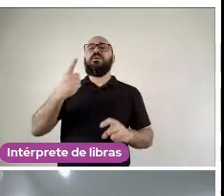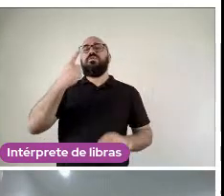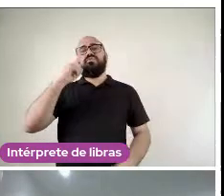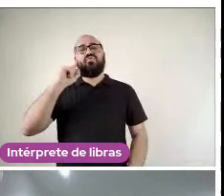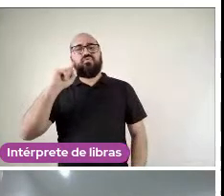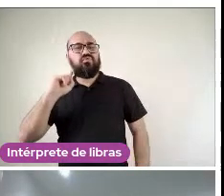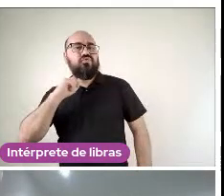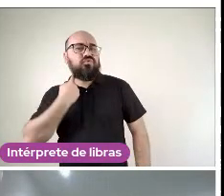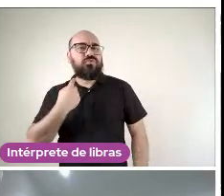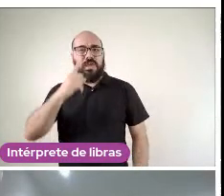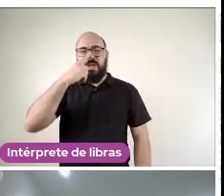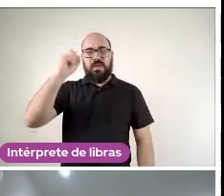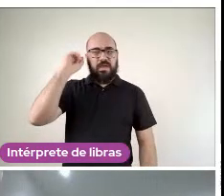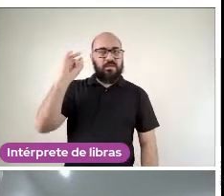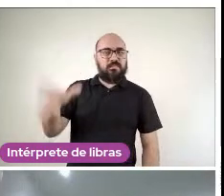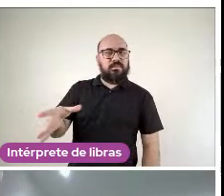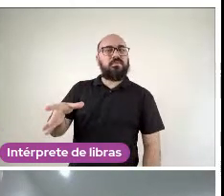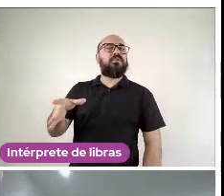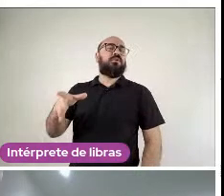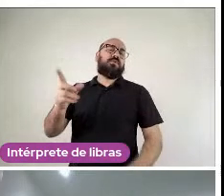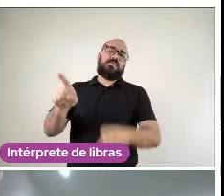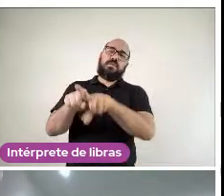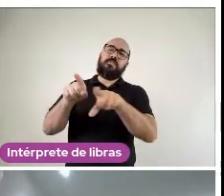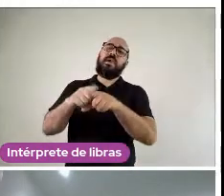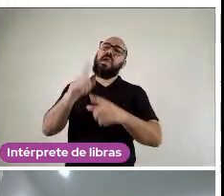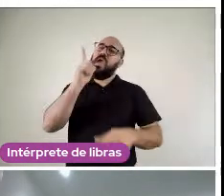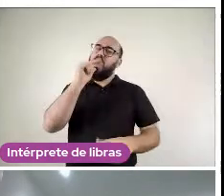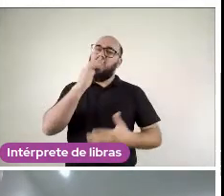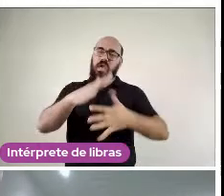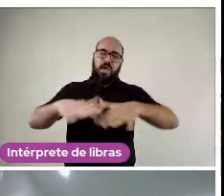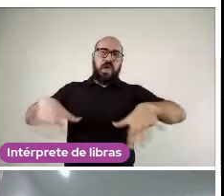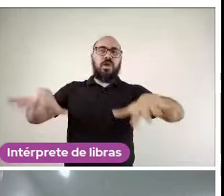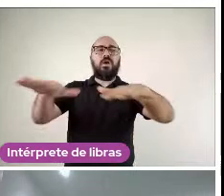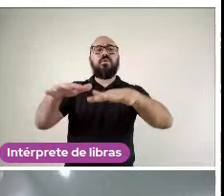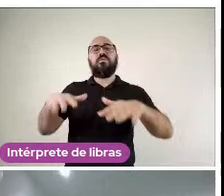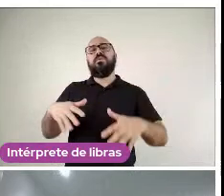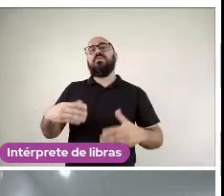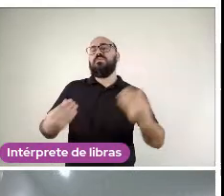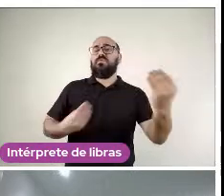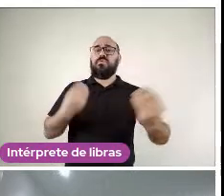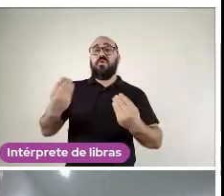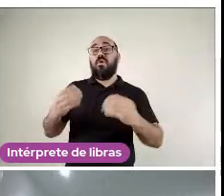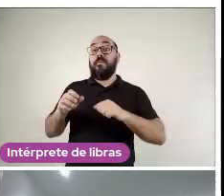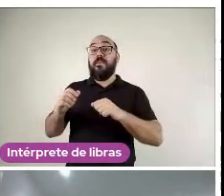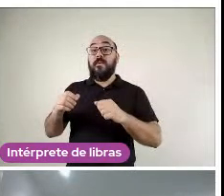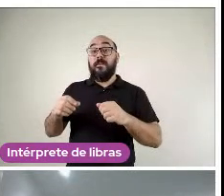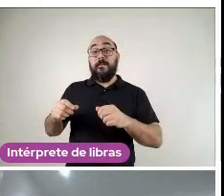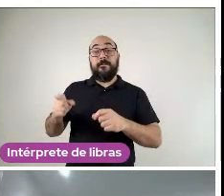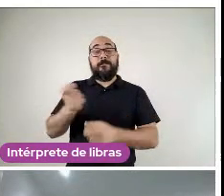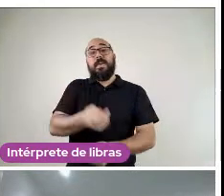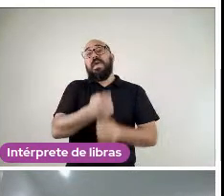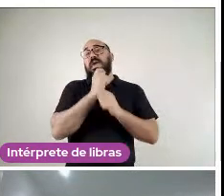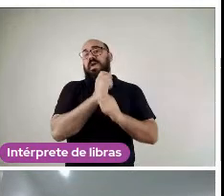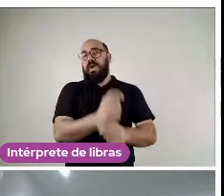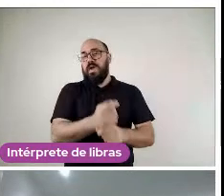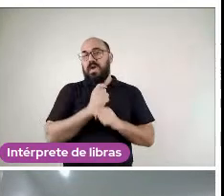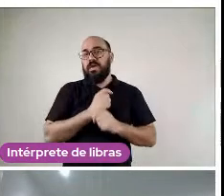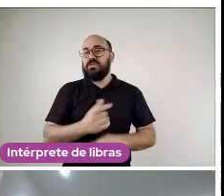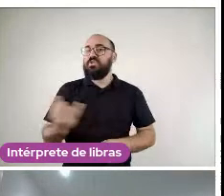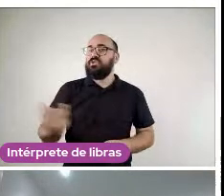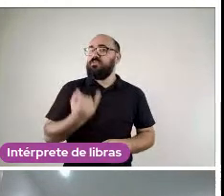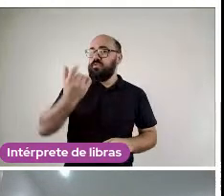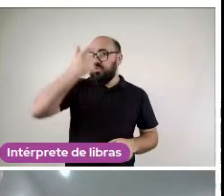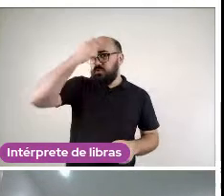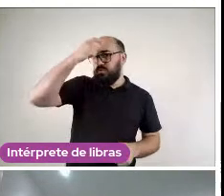conservação do ambiente marinho, fala também sobre os recursos pesqueiros e também sobre a importância do desenvolvimento